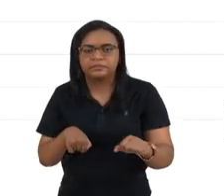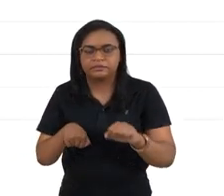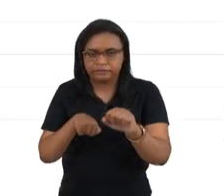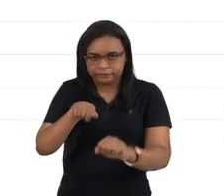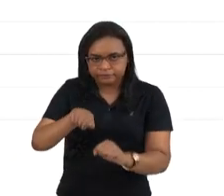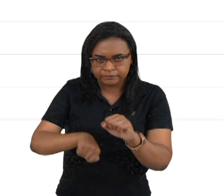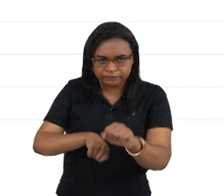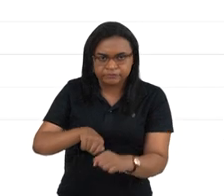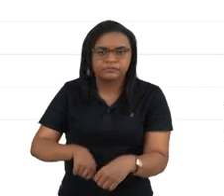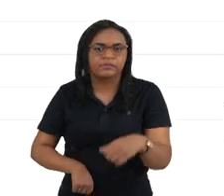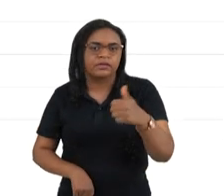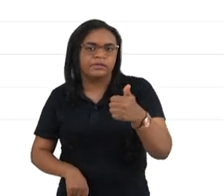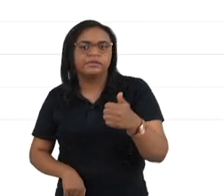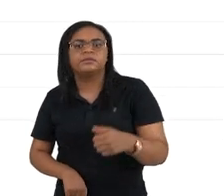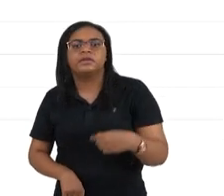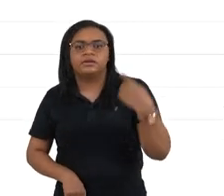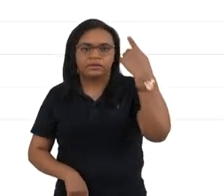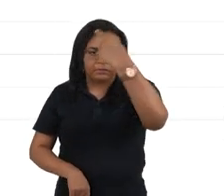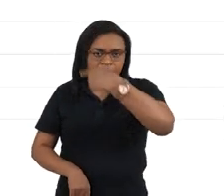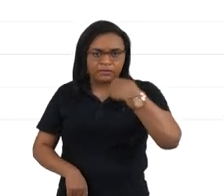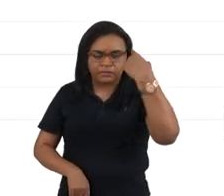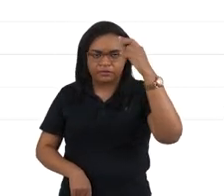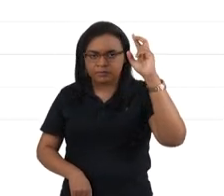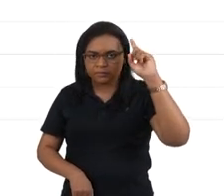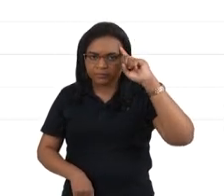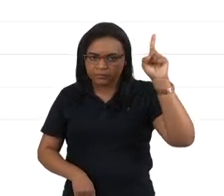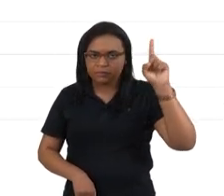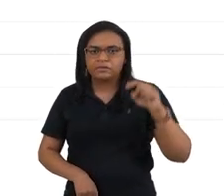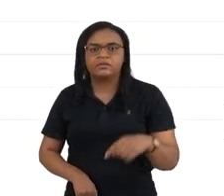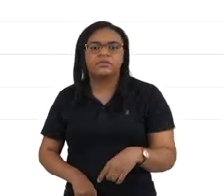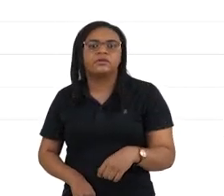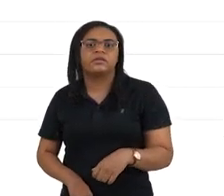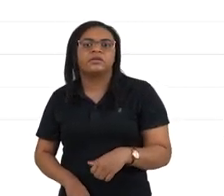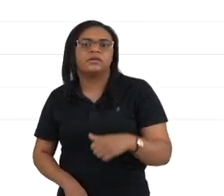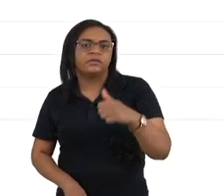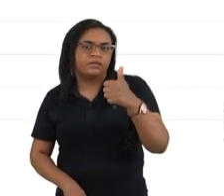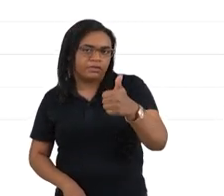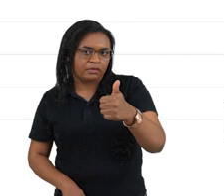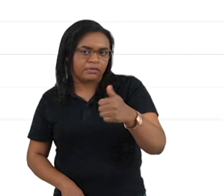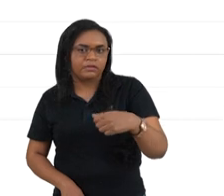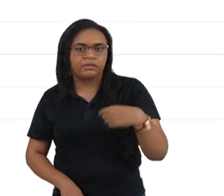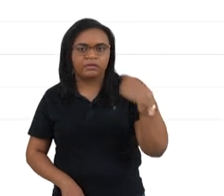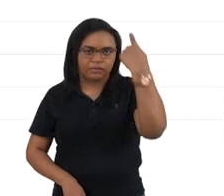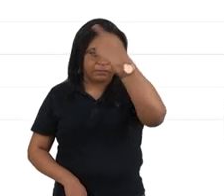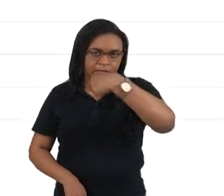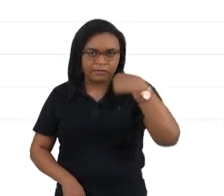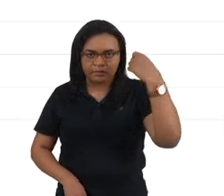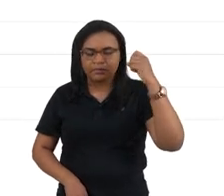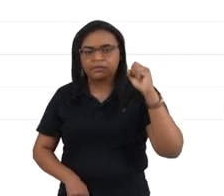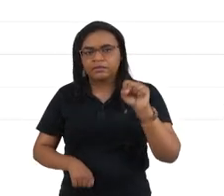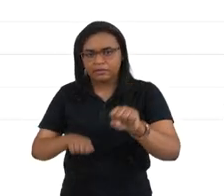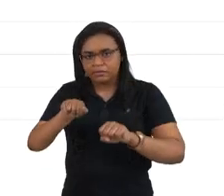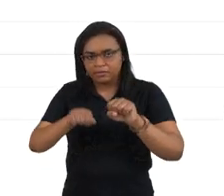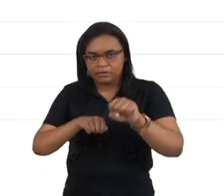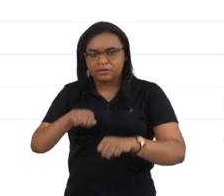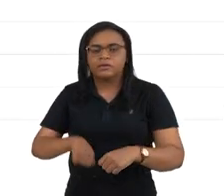1 hora por dia, em 2 dias eu percorro 200 quilômetros. Pedalando 1 hora por dia, para me percorrer 500 quilômetros, eu vou